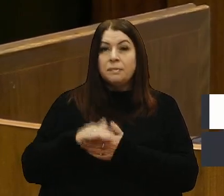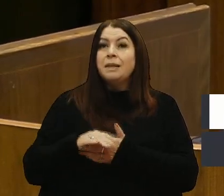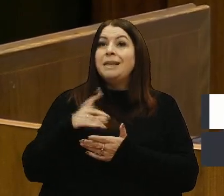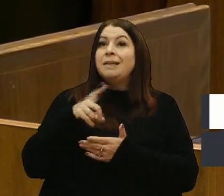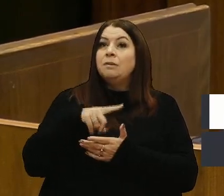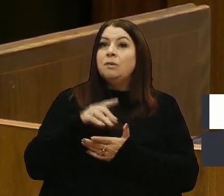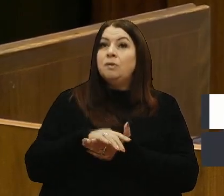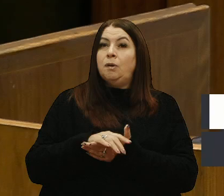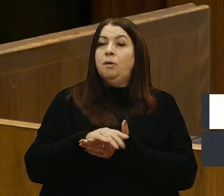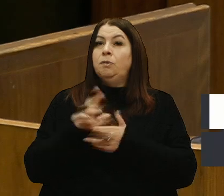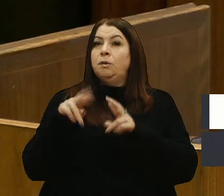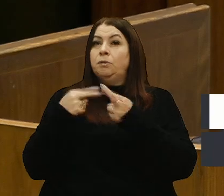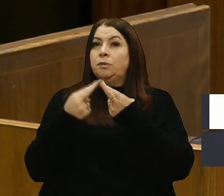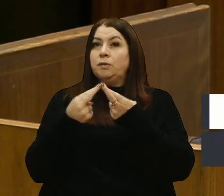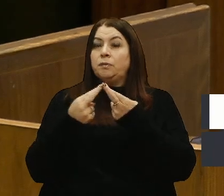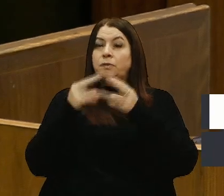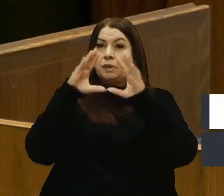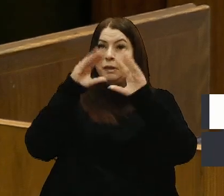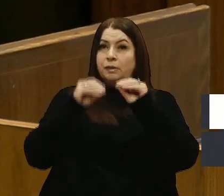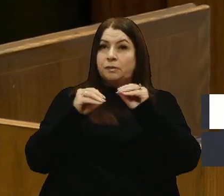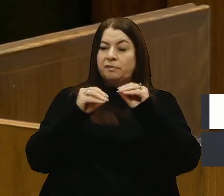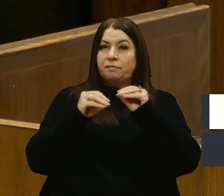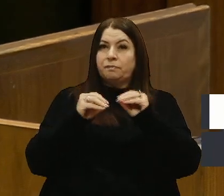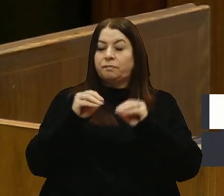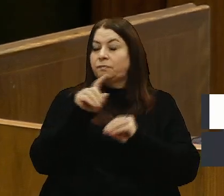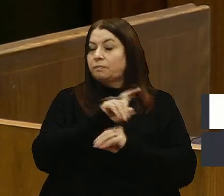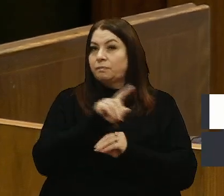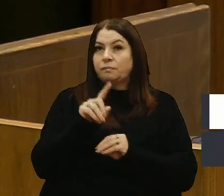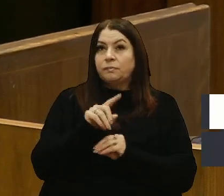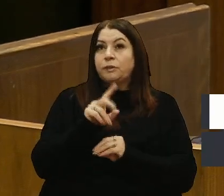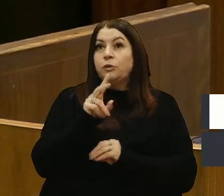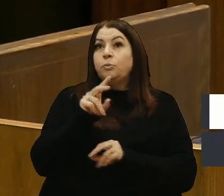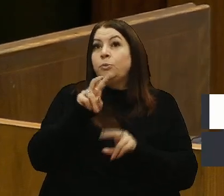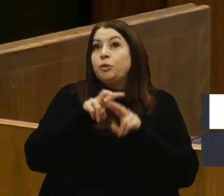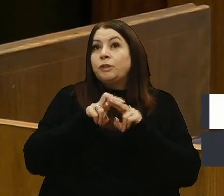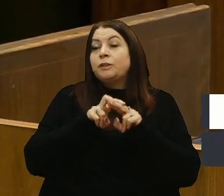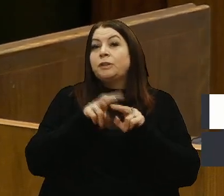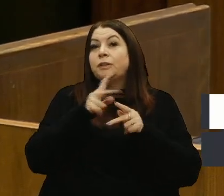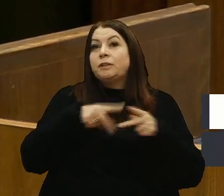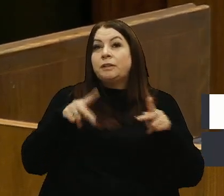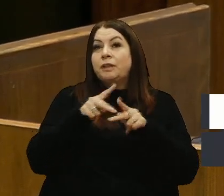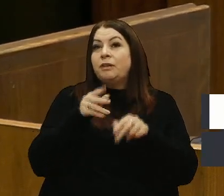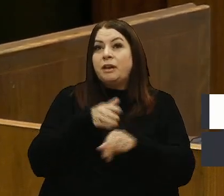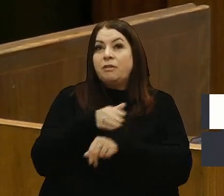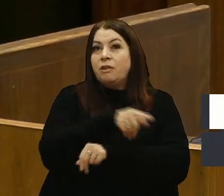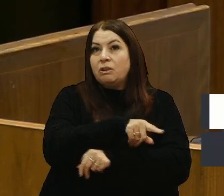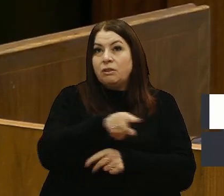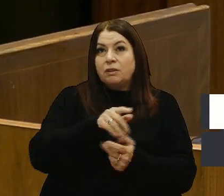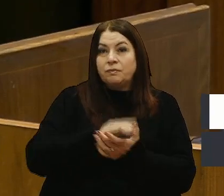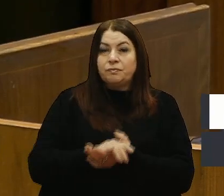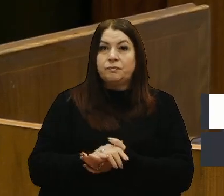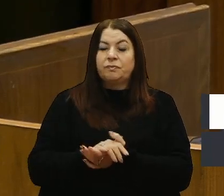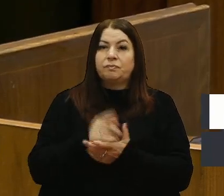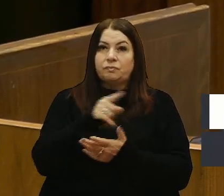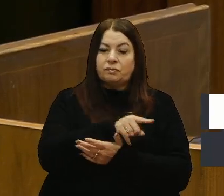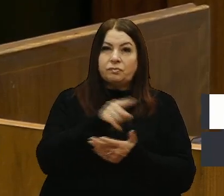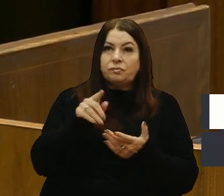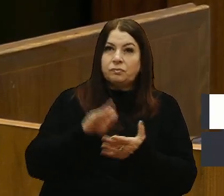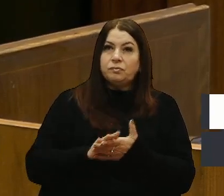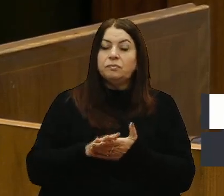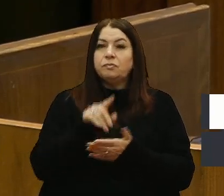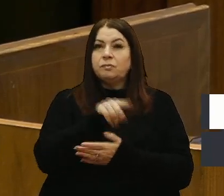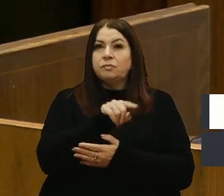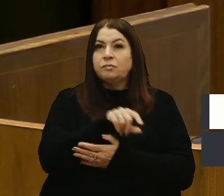que a sessão era de noite, mas nem por isso o povo participava. Então, é pífio,